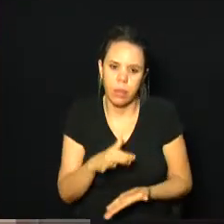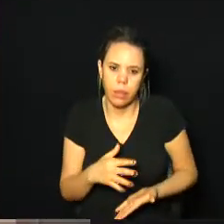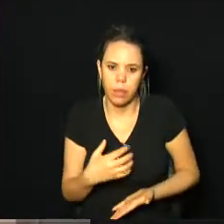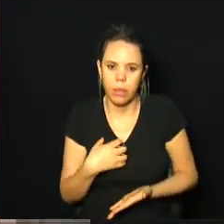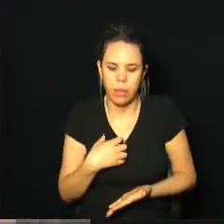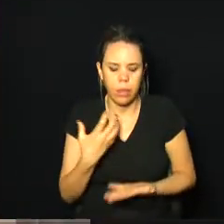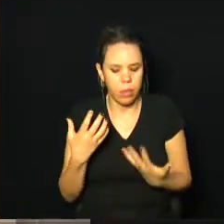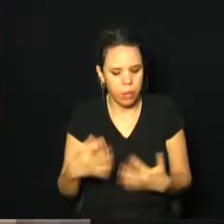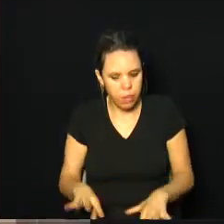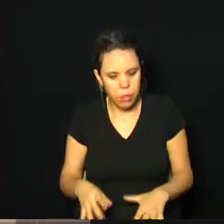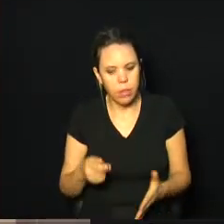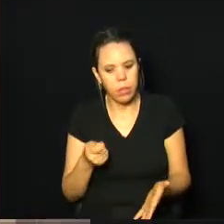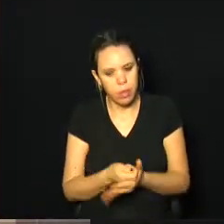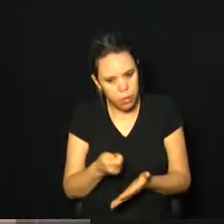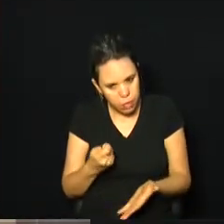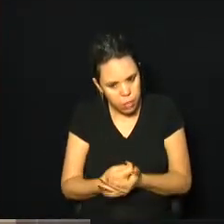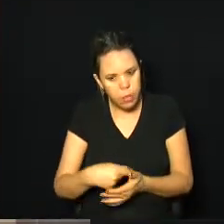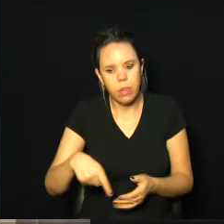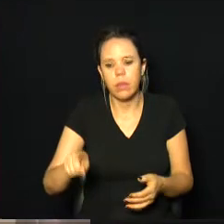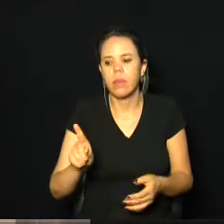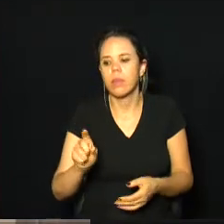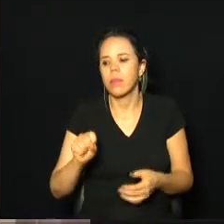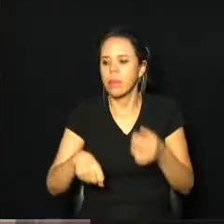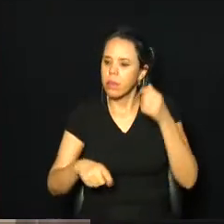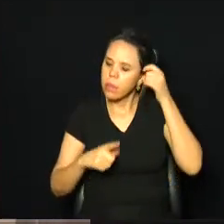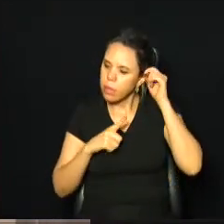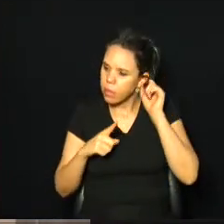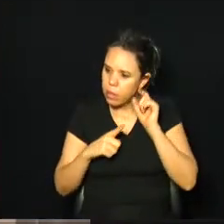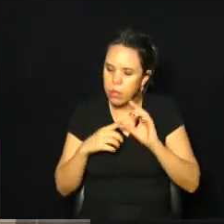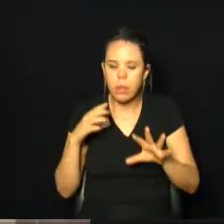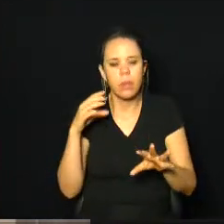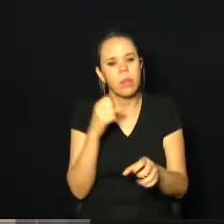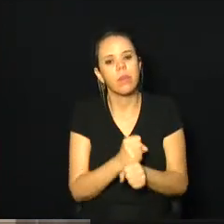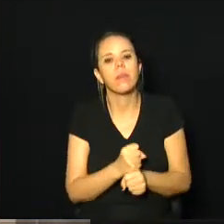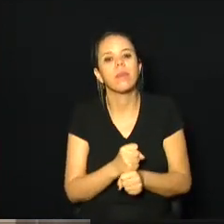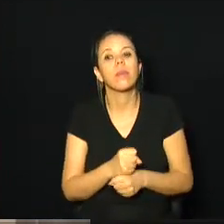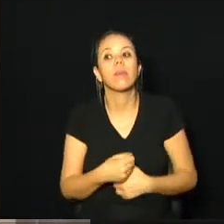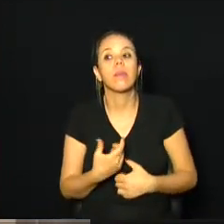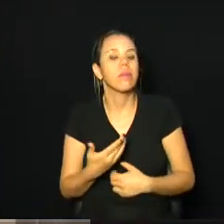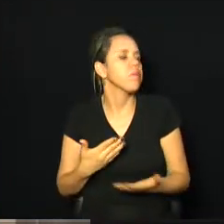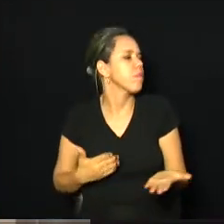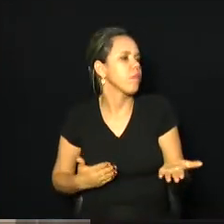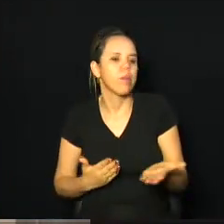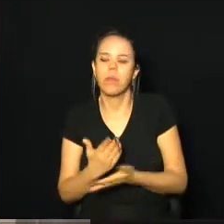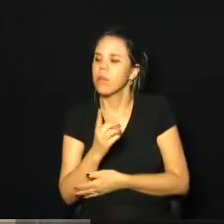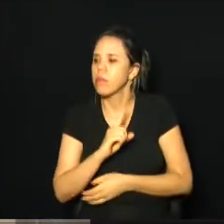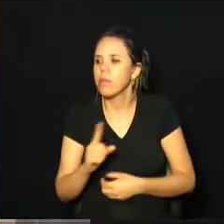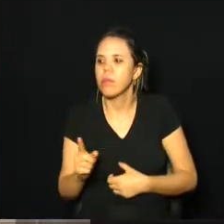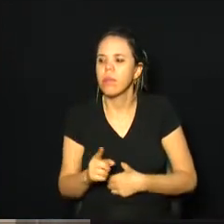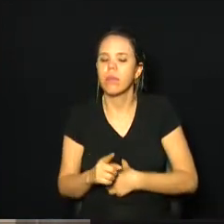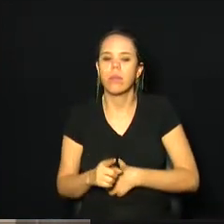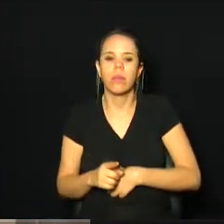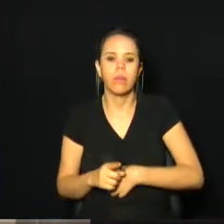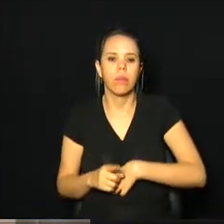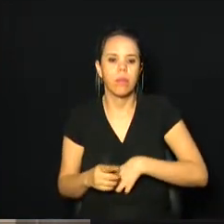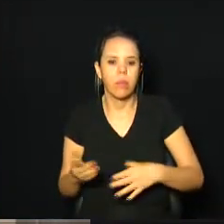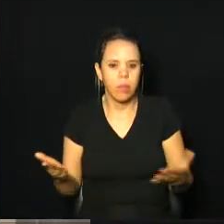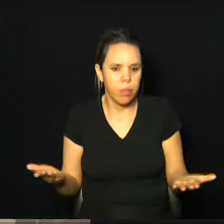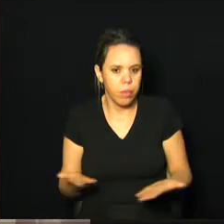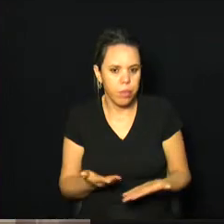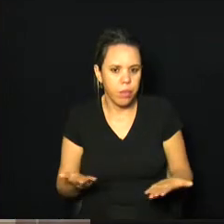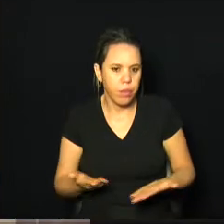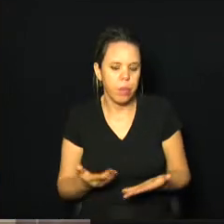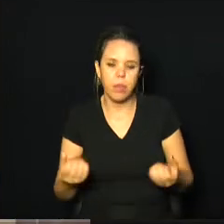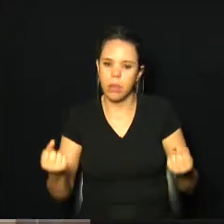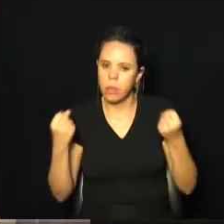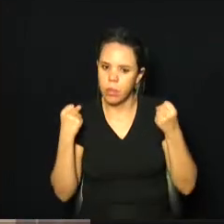que não queria ir, mas ela tinha que ter nota, que senão ela não passava, sei lá. Mas sim, hoje, essa educação